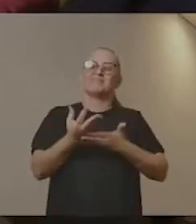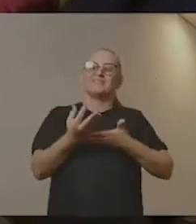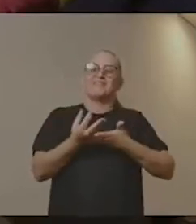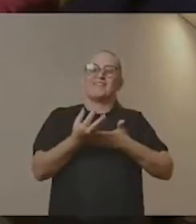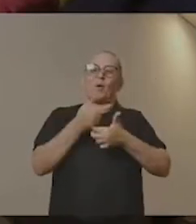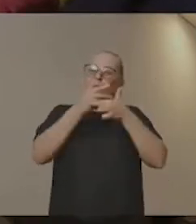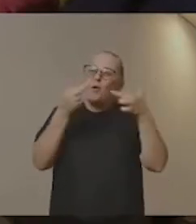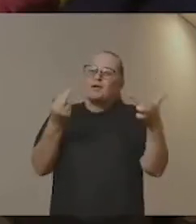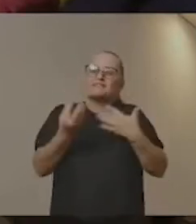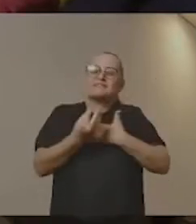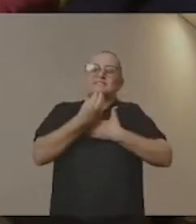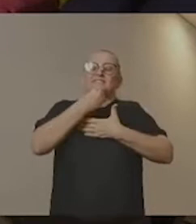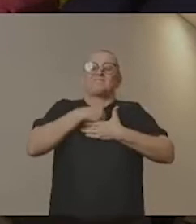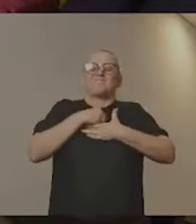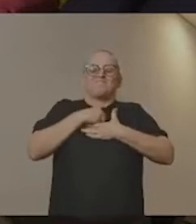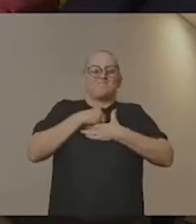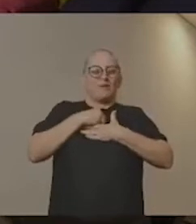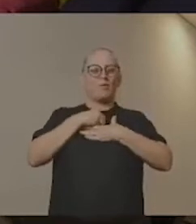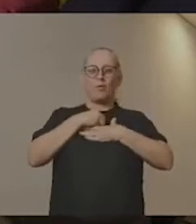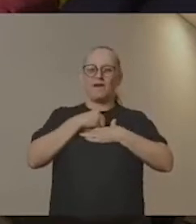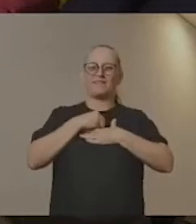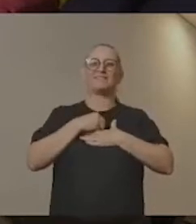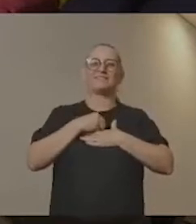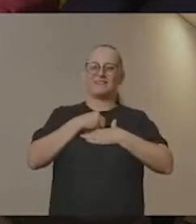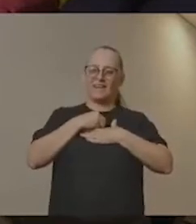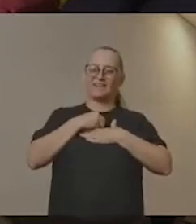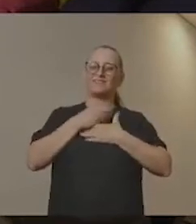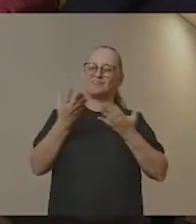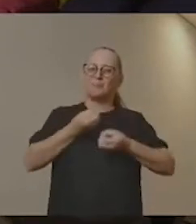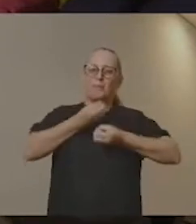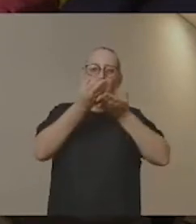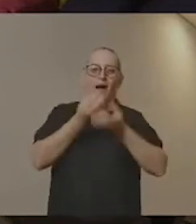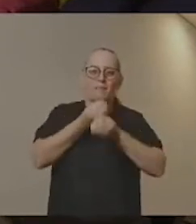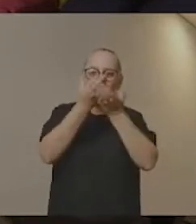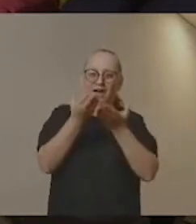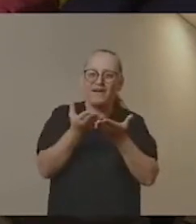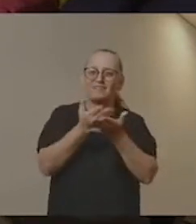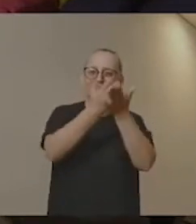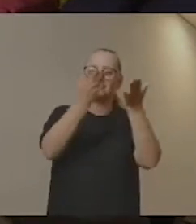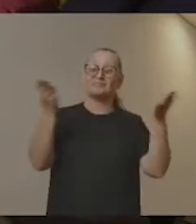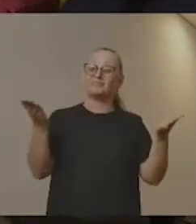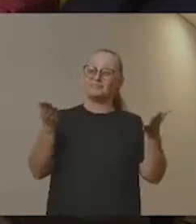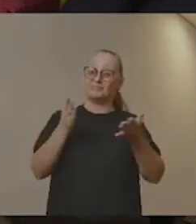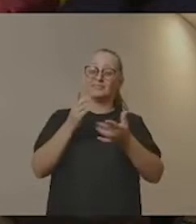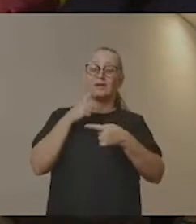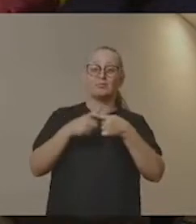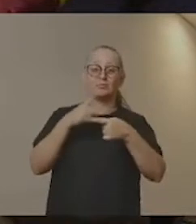para nós professores e professoras, porque quando ele traz a redução da criança, né, do ser